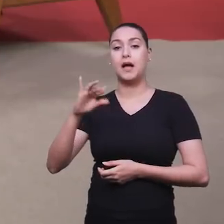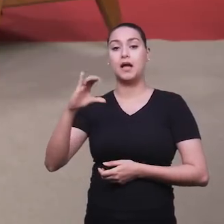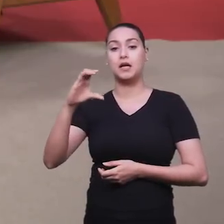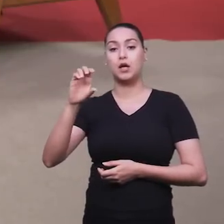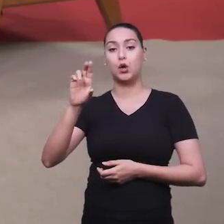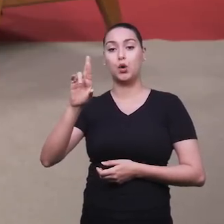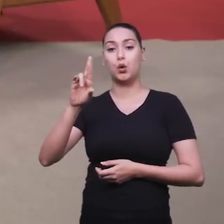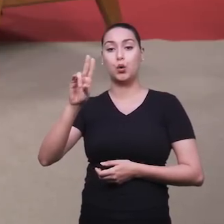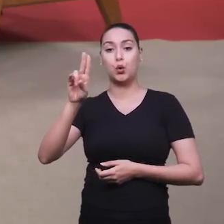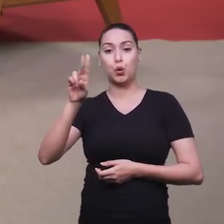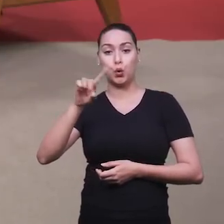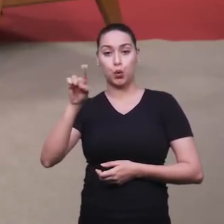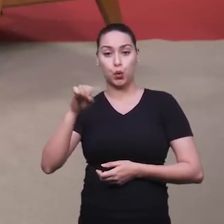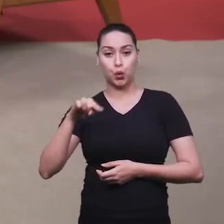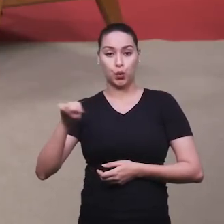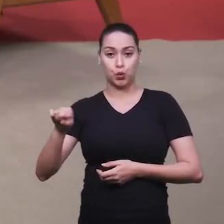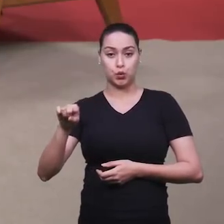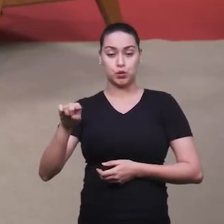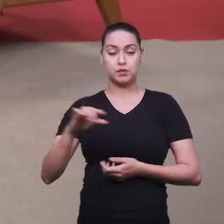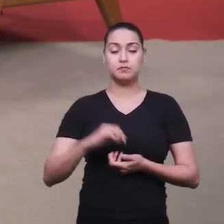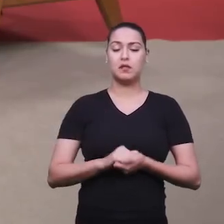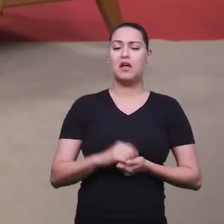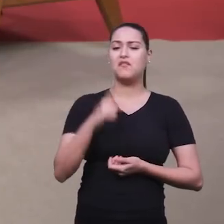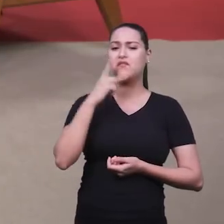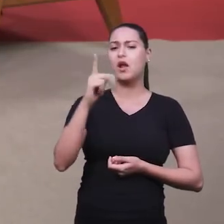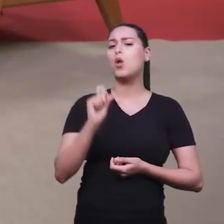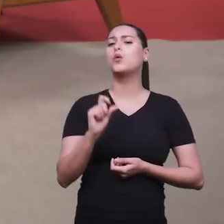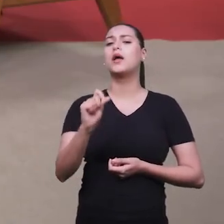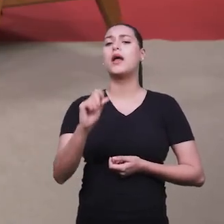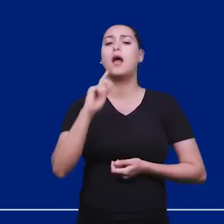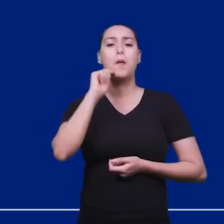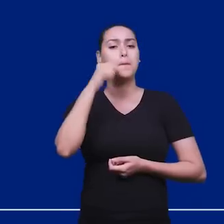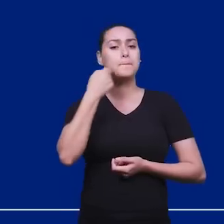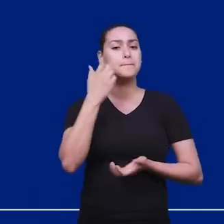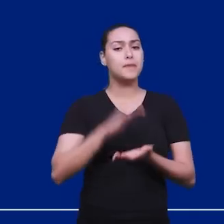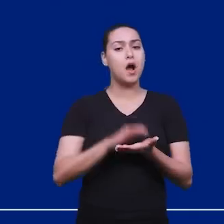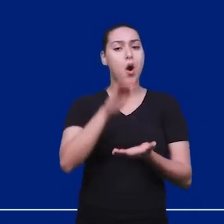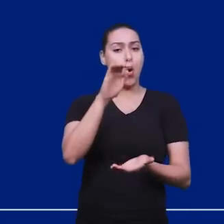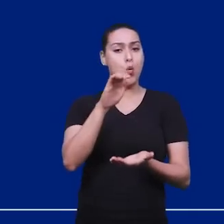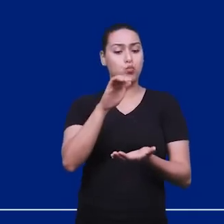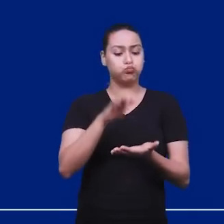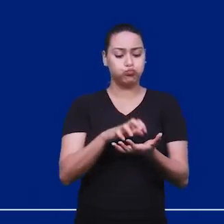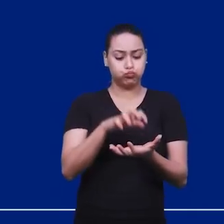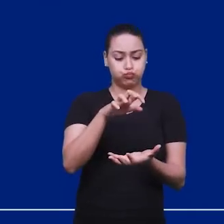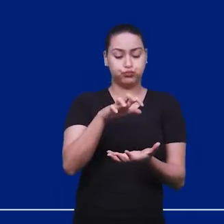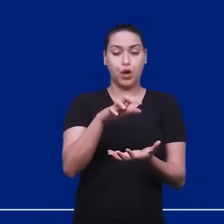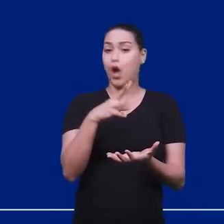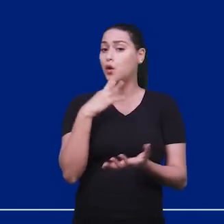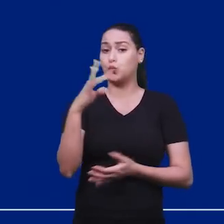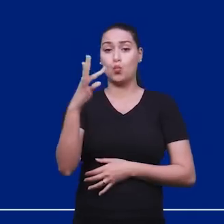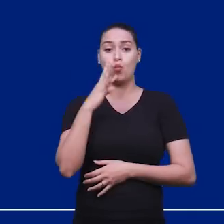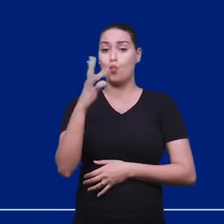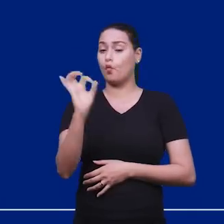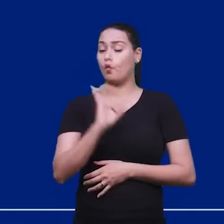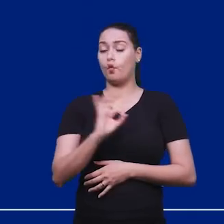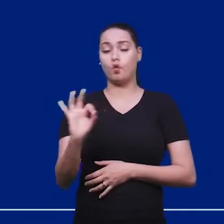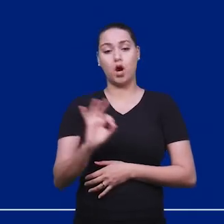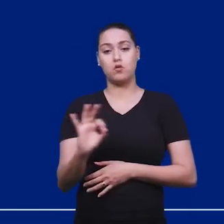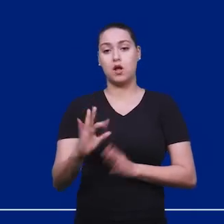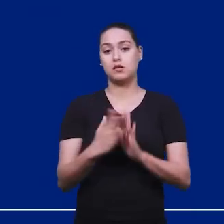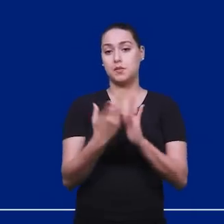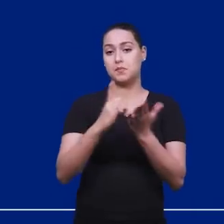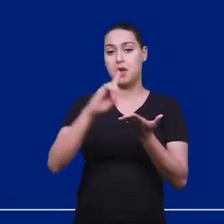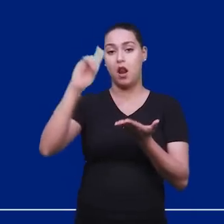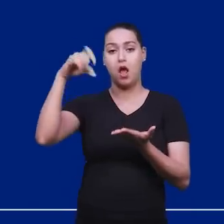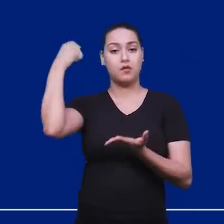nós. Uma de Marlen Cruz, que é de Camboriú, Santa Catarina, e que diz o seguinte: aquele que come pão levedado é aquele que